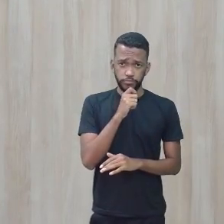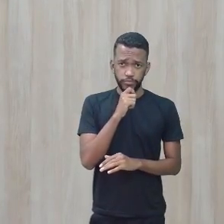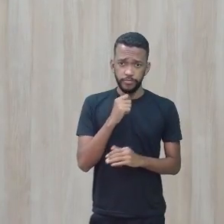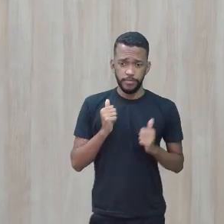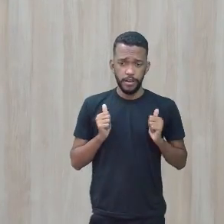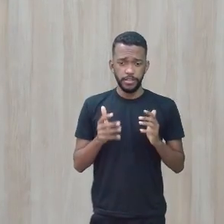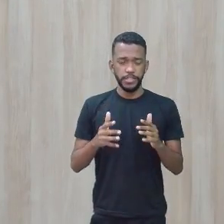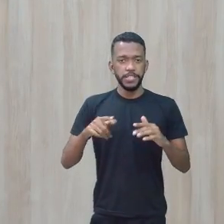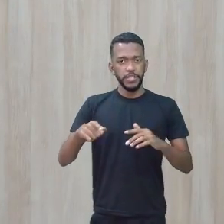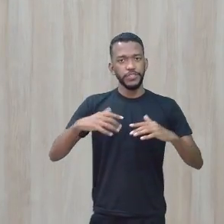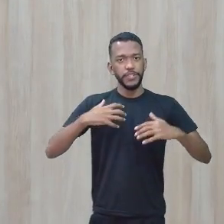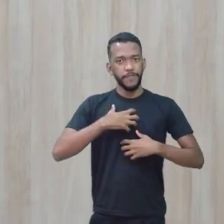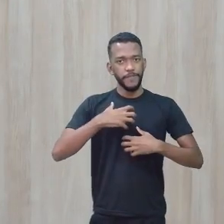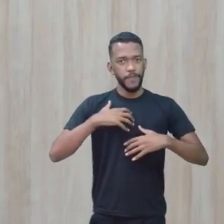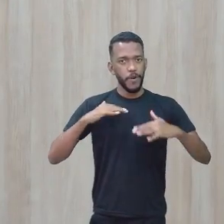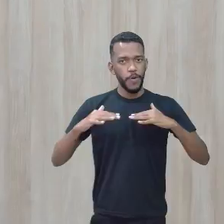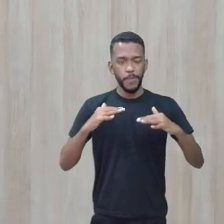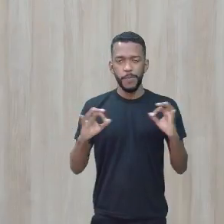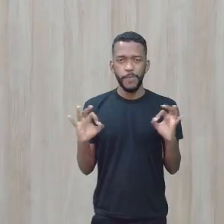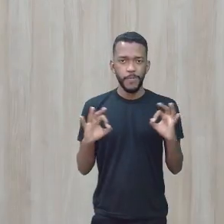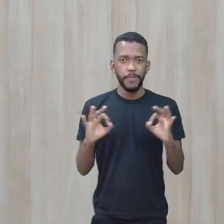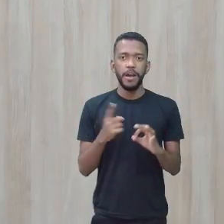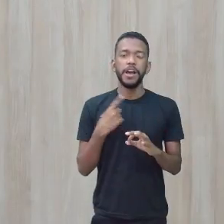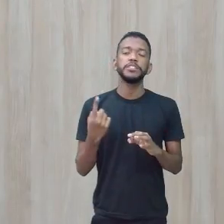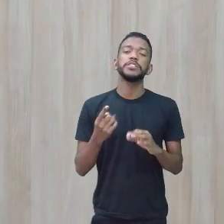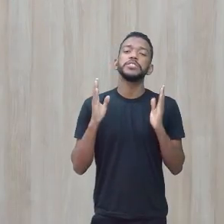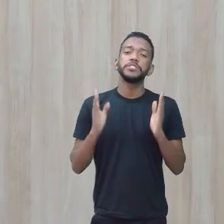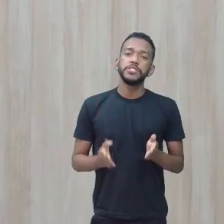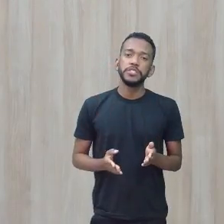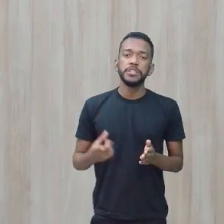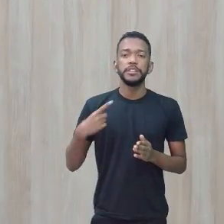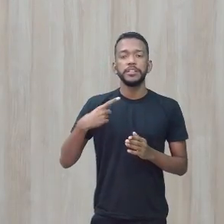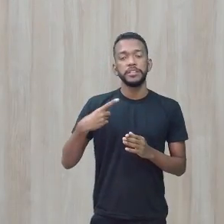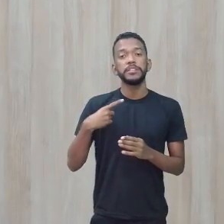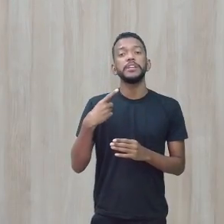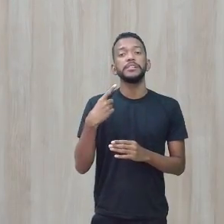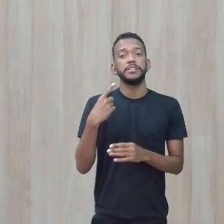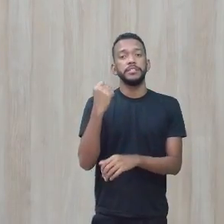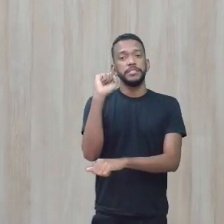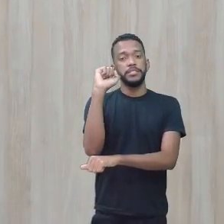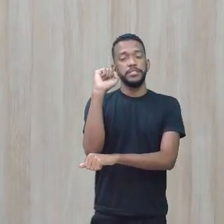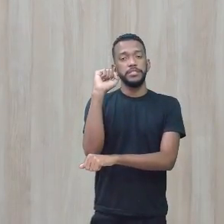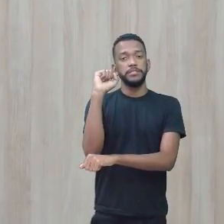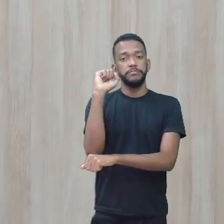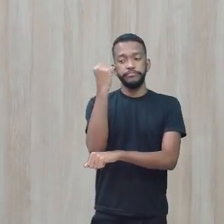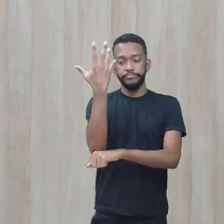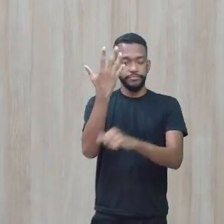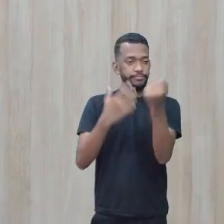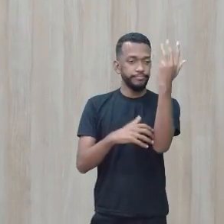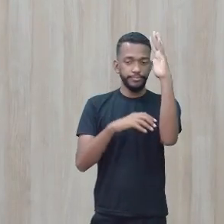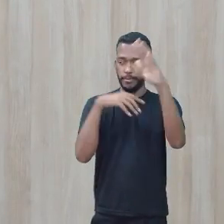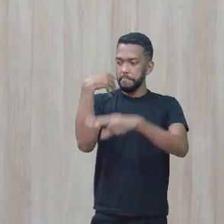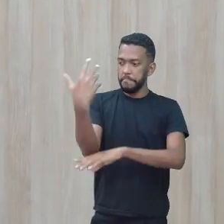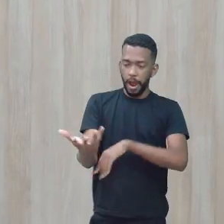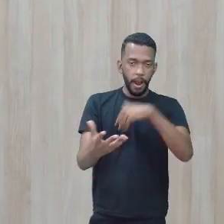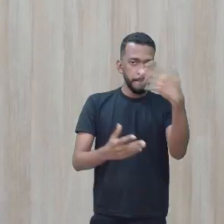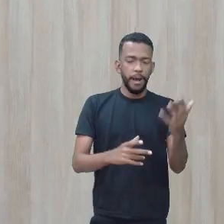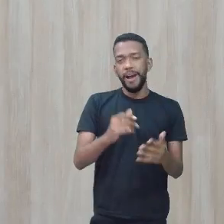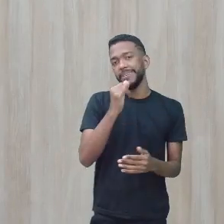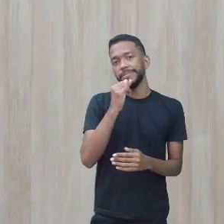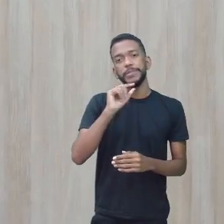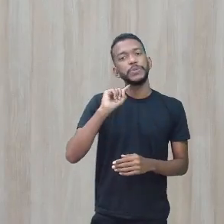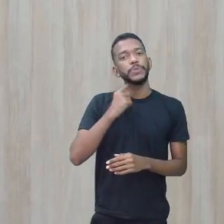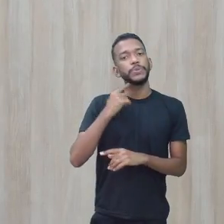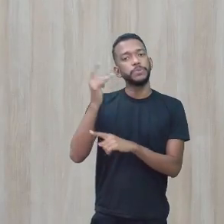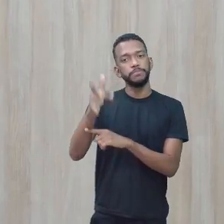agindo dessa forma, né? Não estamos, a gente desmata, a gente polui nossos rios, a gente vê aqui, por exemplo, o nosso rio